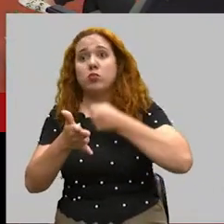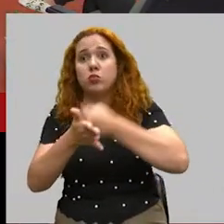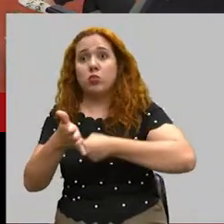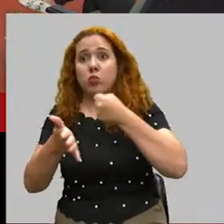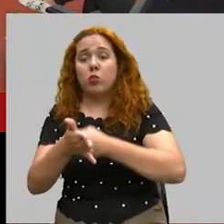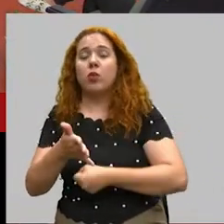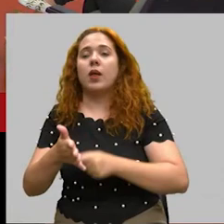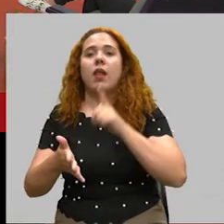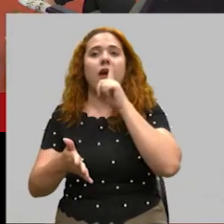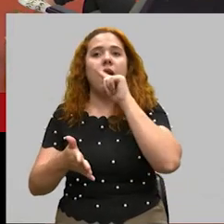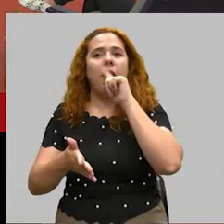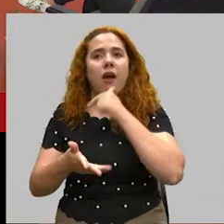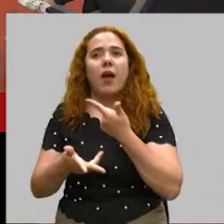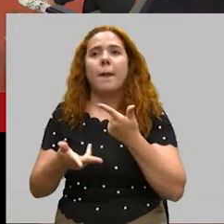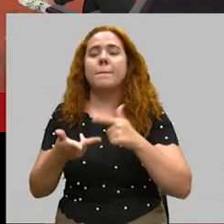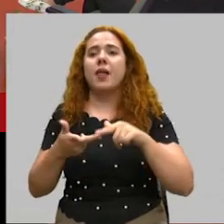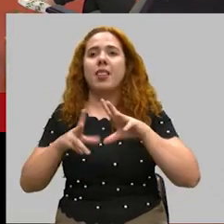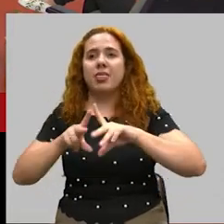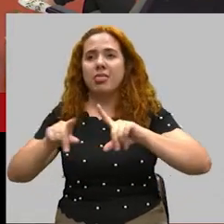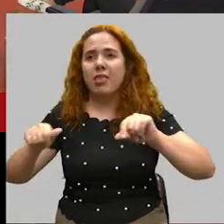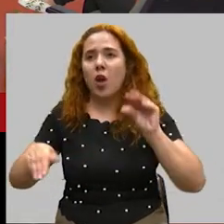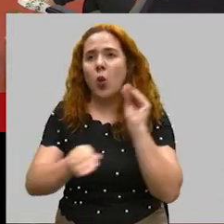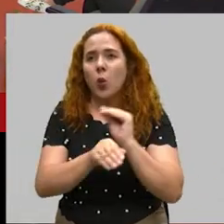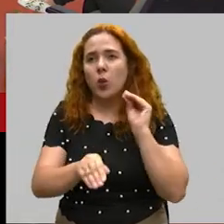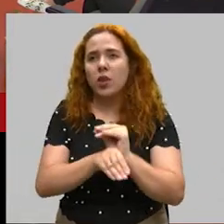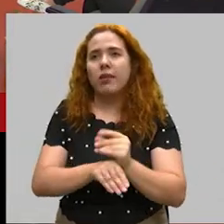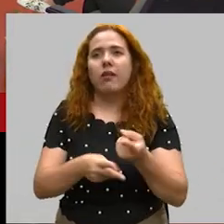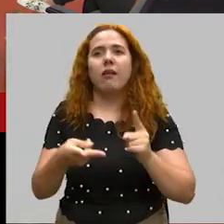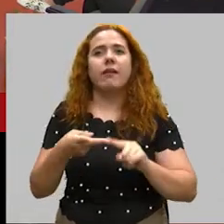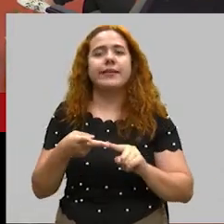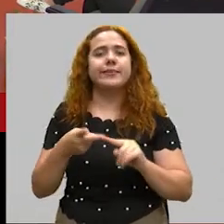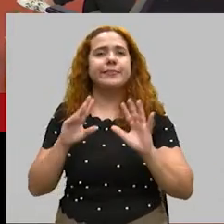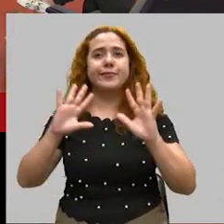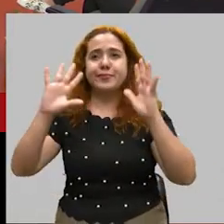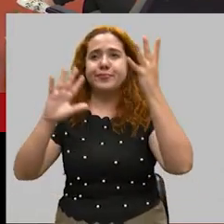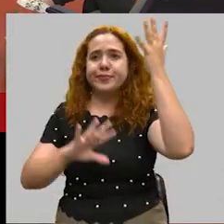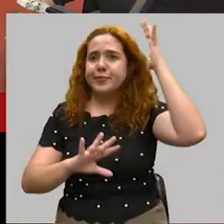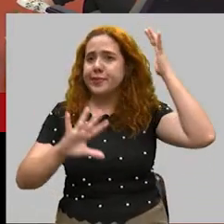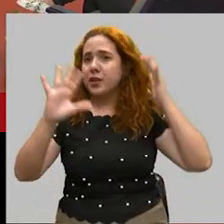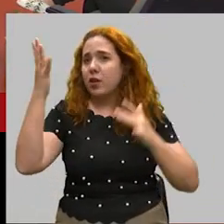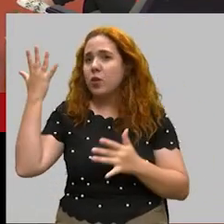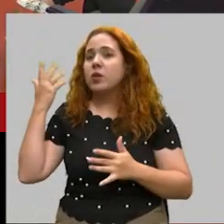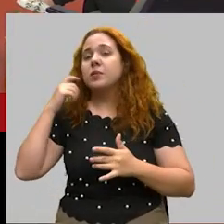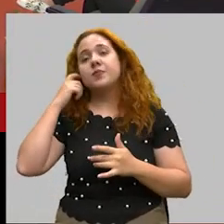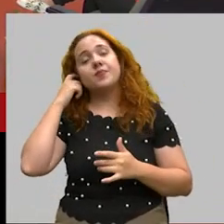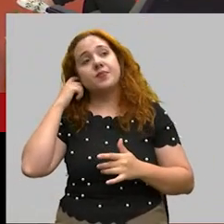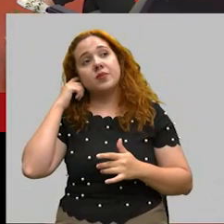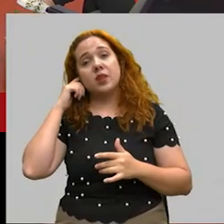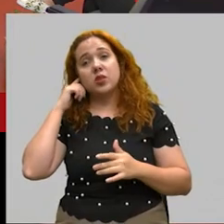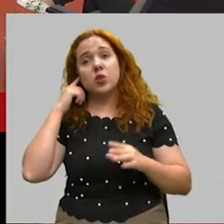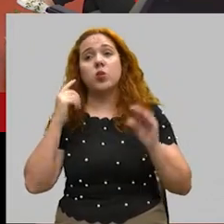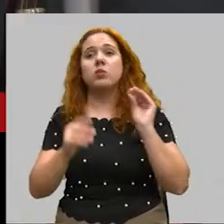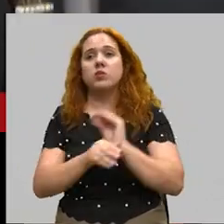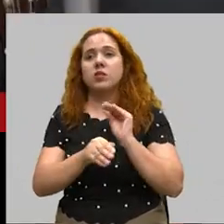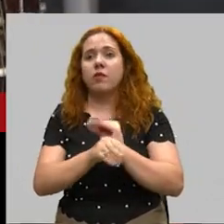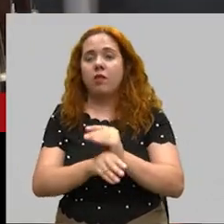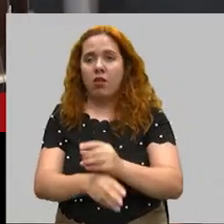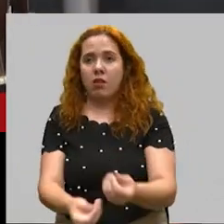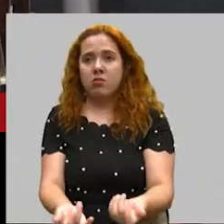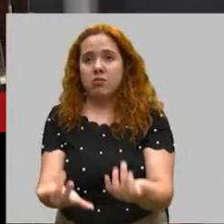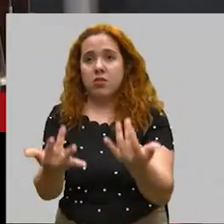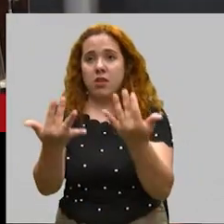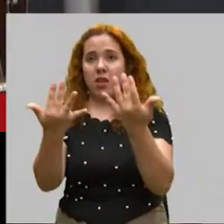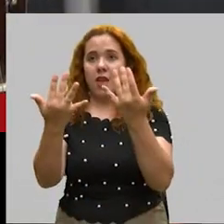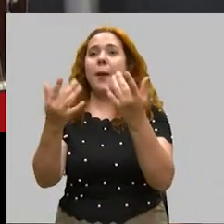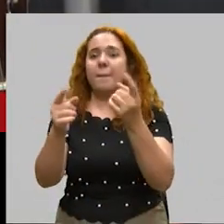pelas águas pela mãe Terra E lembramos sempre que a gente cultiva a terra e ela cultiva a gente não é mas vamos